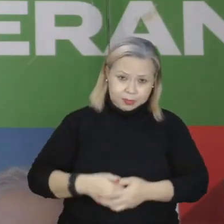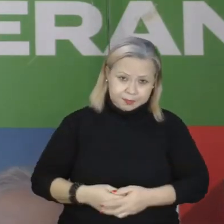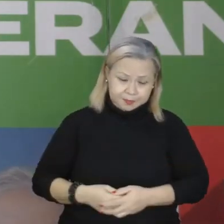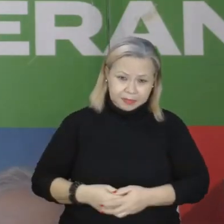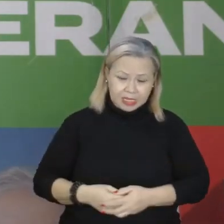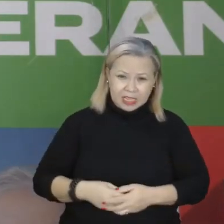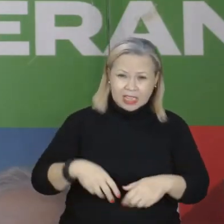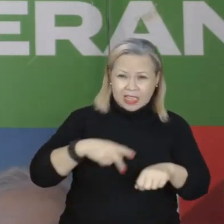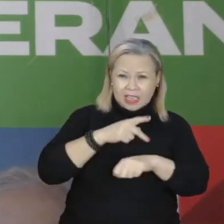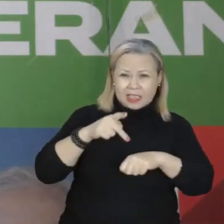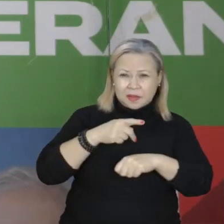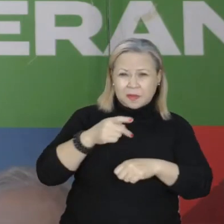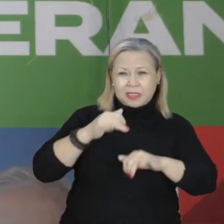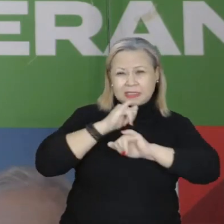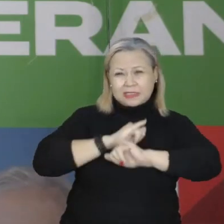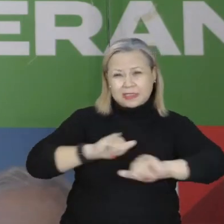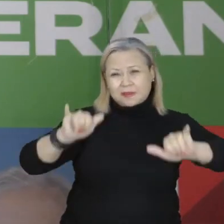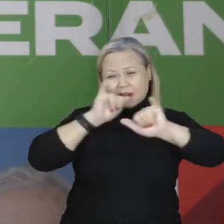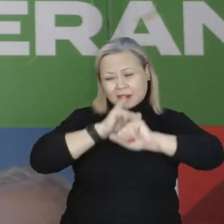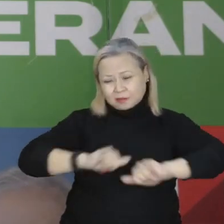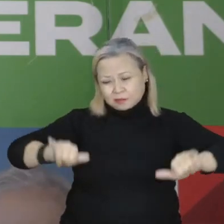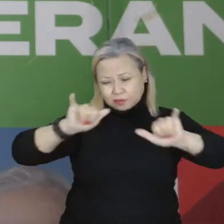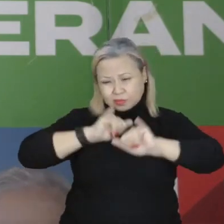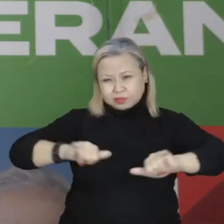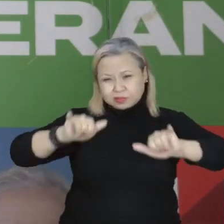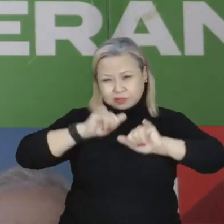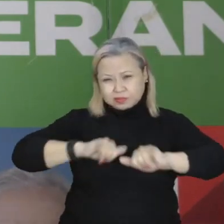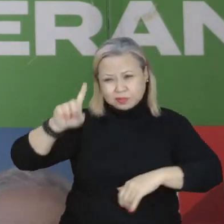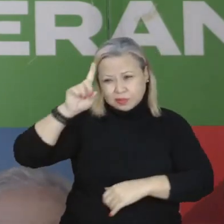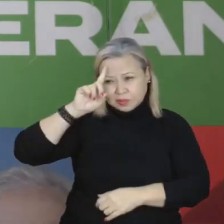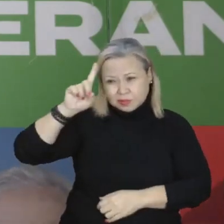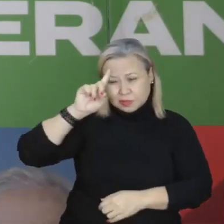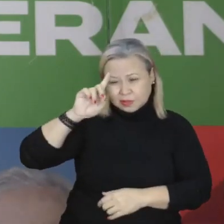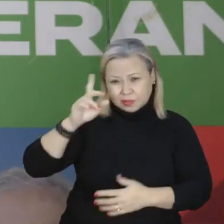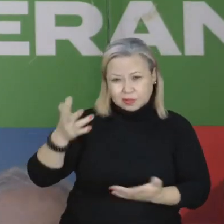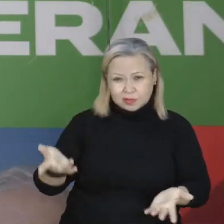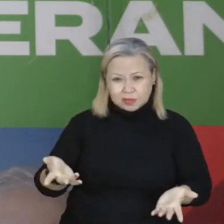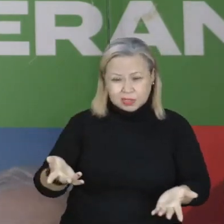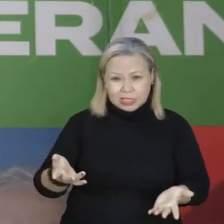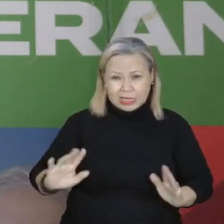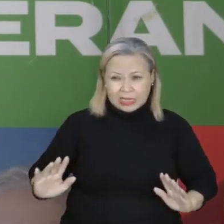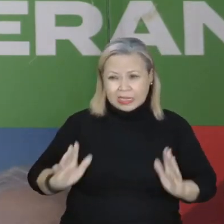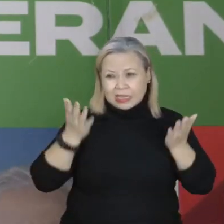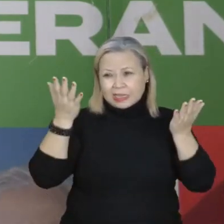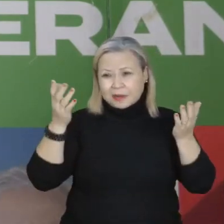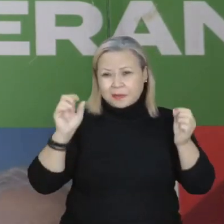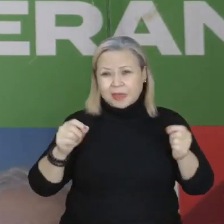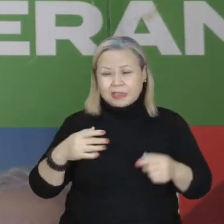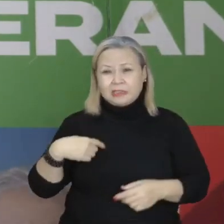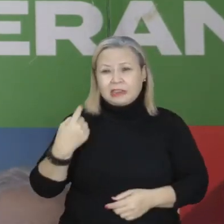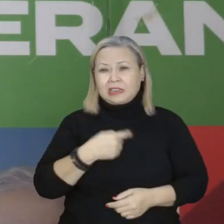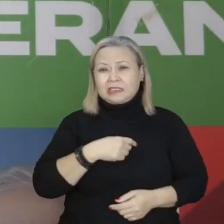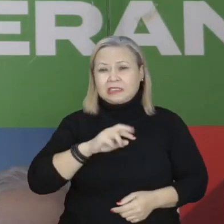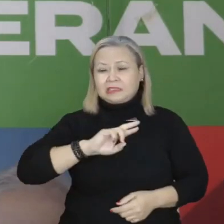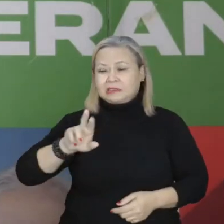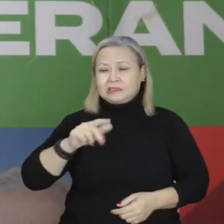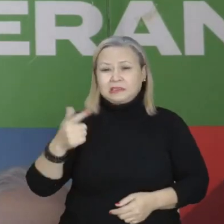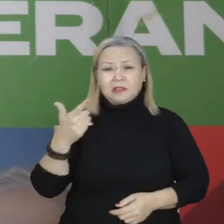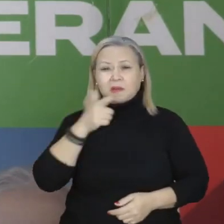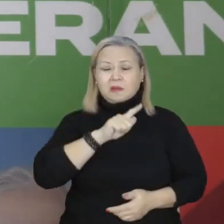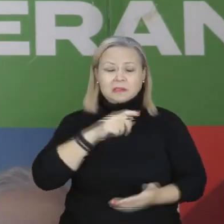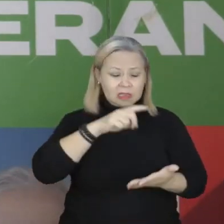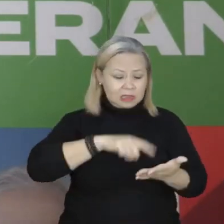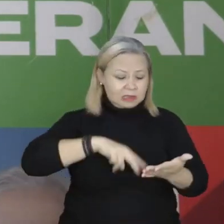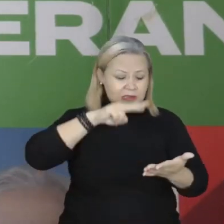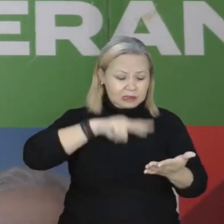país, eu tenho dito todo dia, não sei se vocês têm escrito, porque em campanha a gente não consegue nem ler todo dia a notícia, mas eu